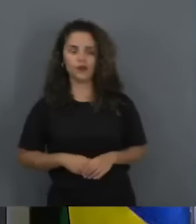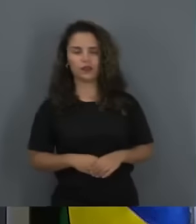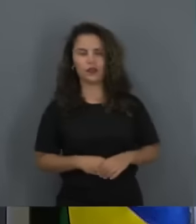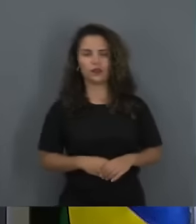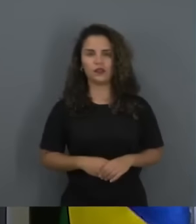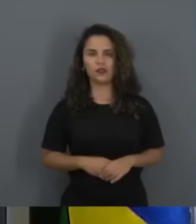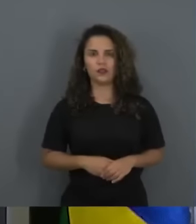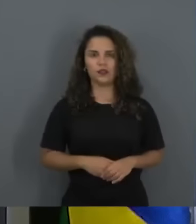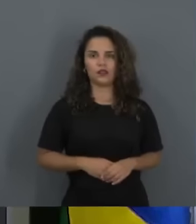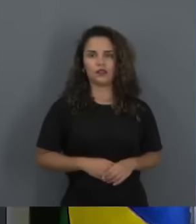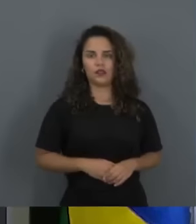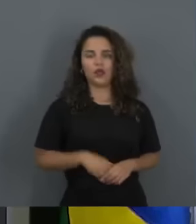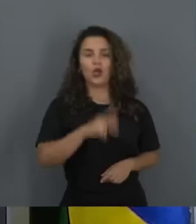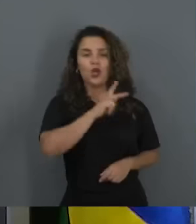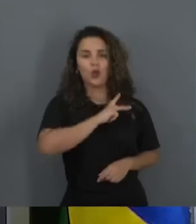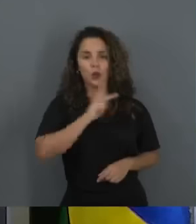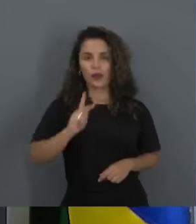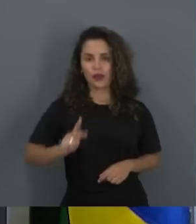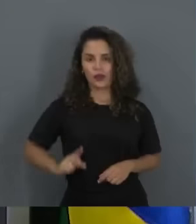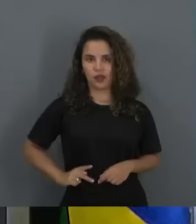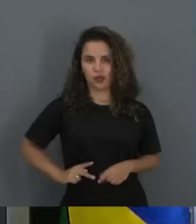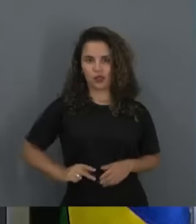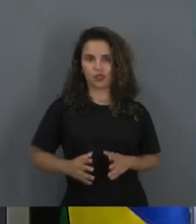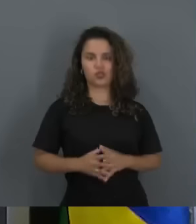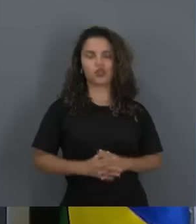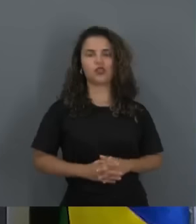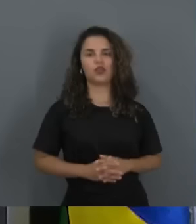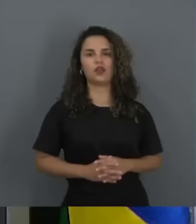Senhor presidente,